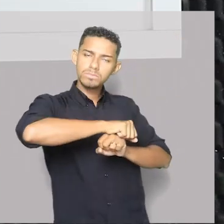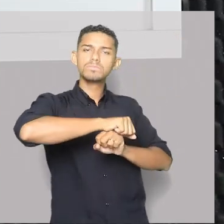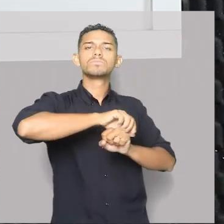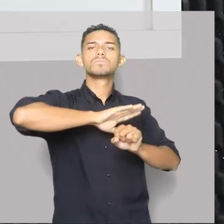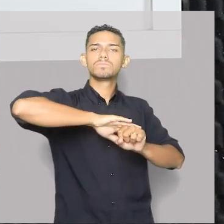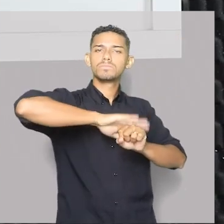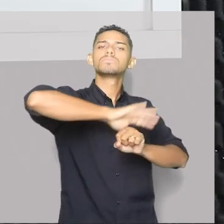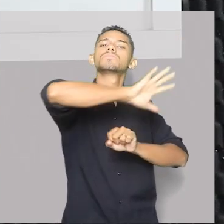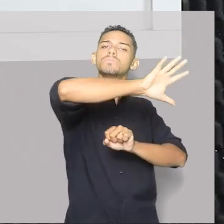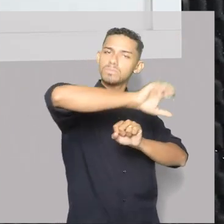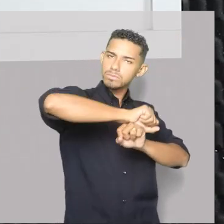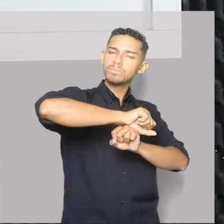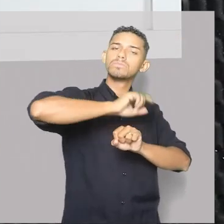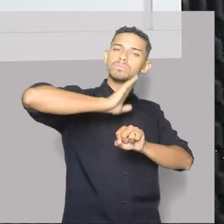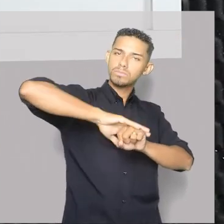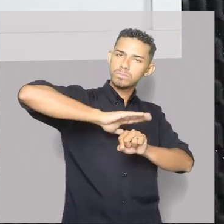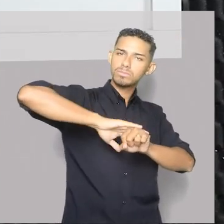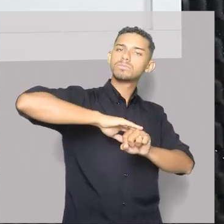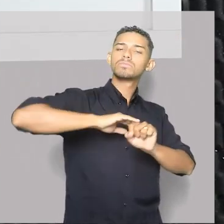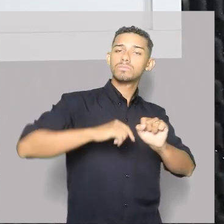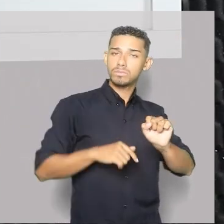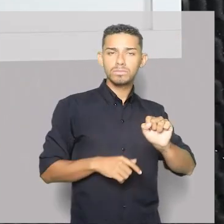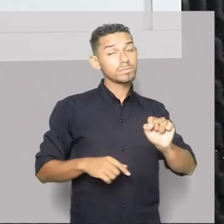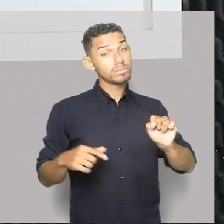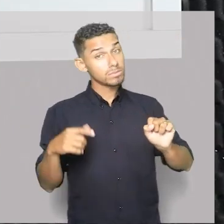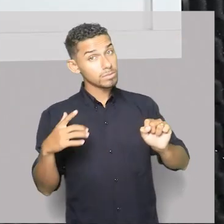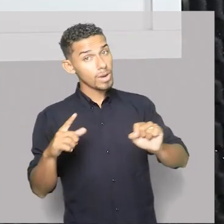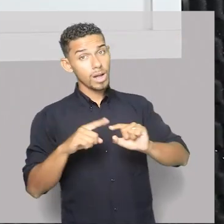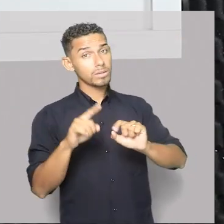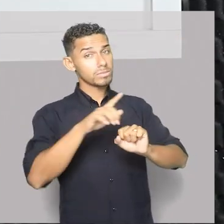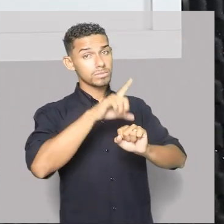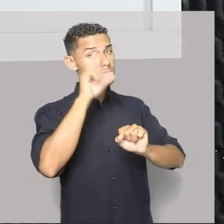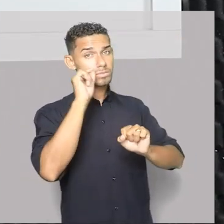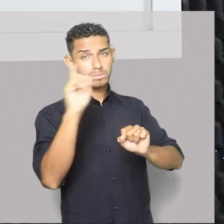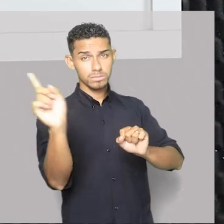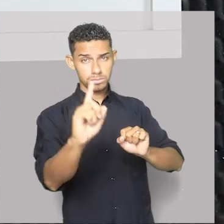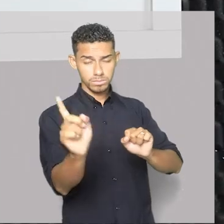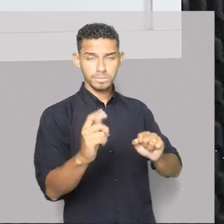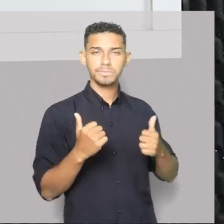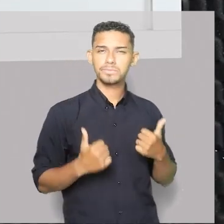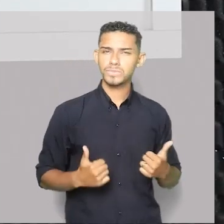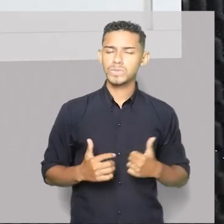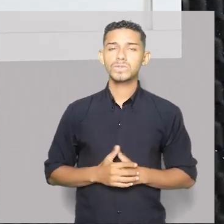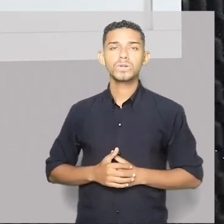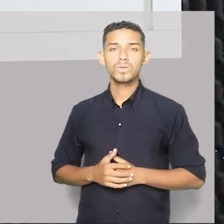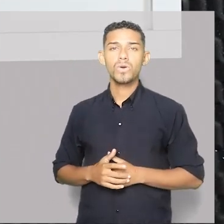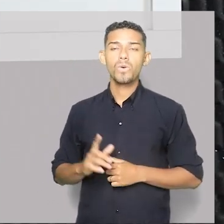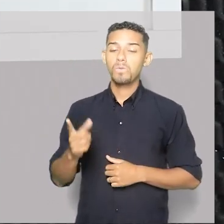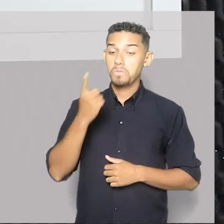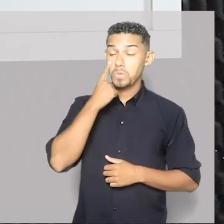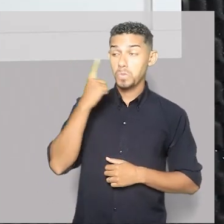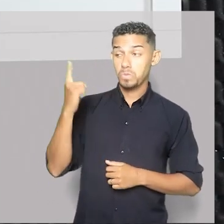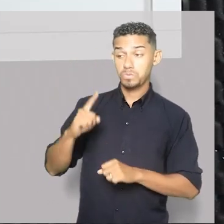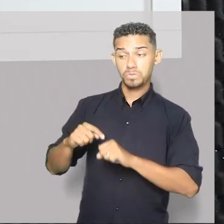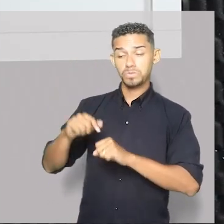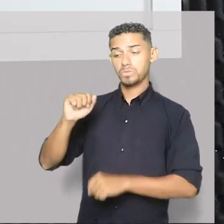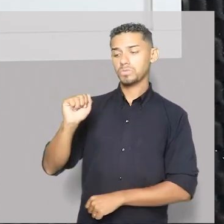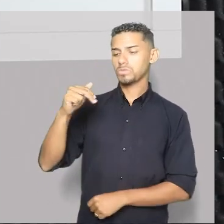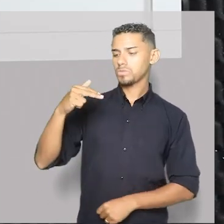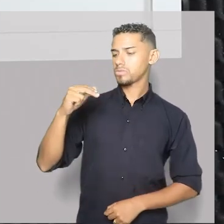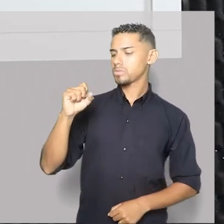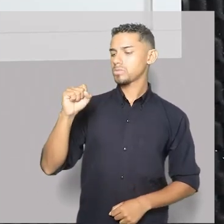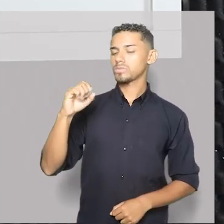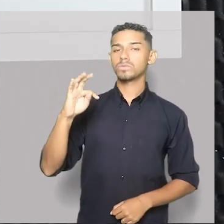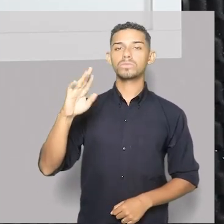A. Eles também são descendentes do A, mas a gente não selecionou eles, tá certo? Então, a gente pegou um ancestral